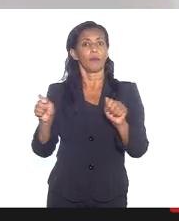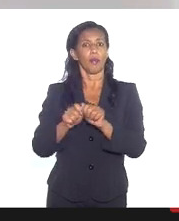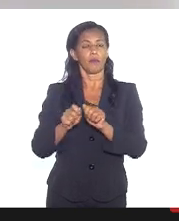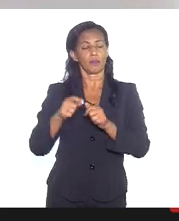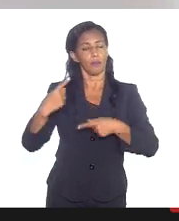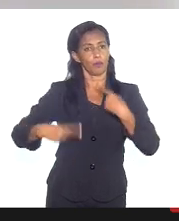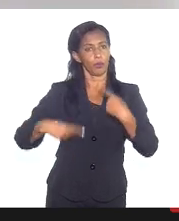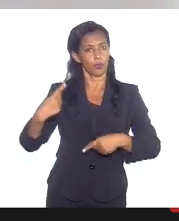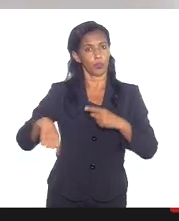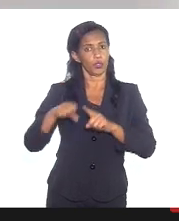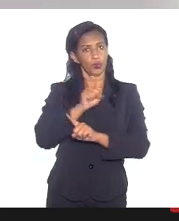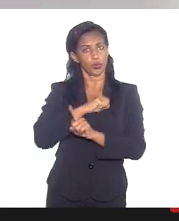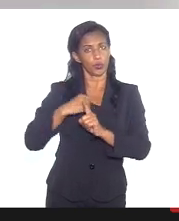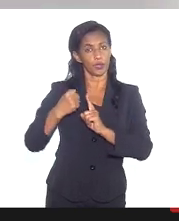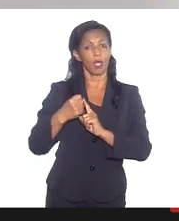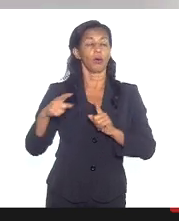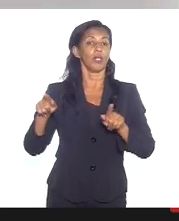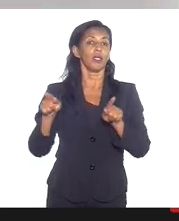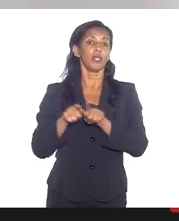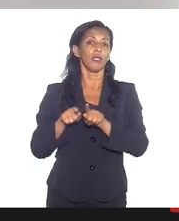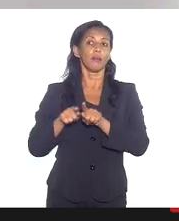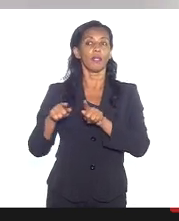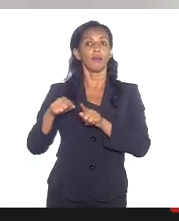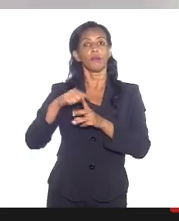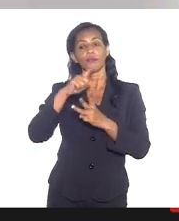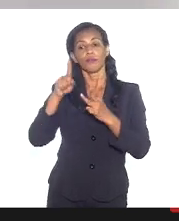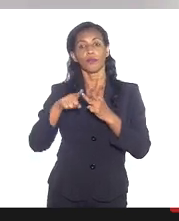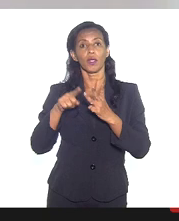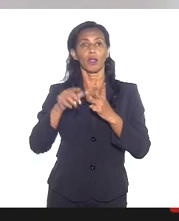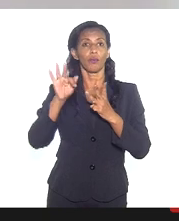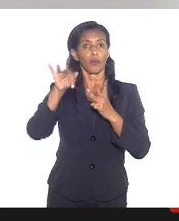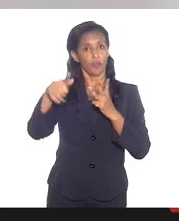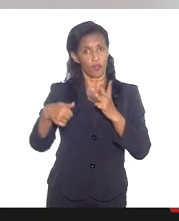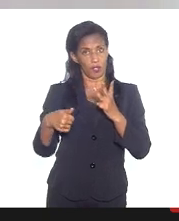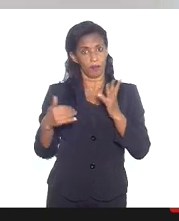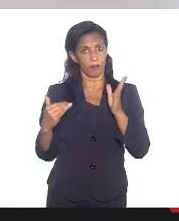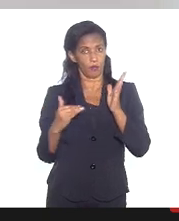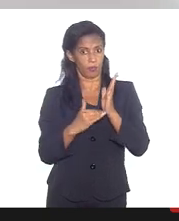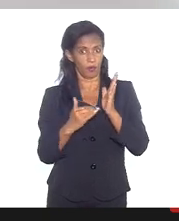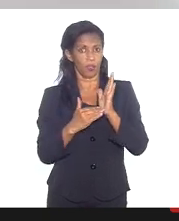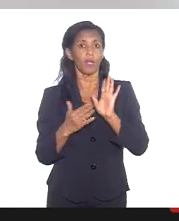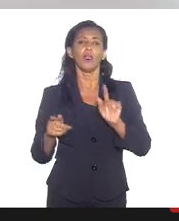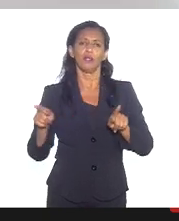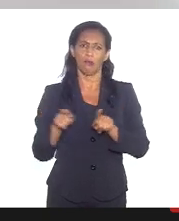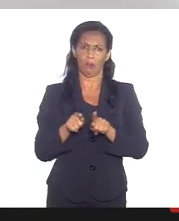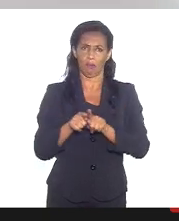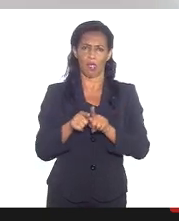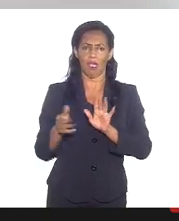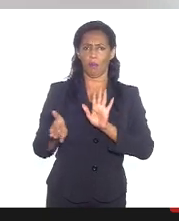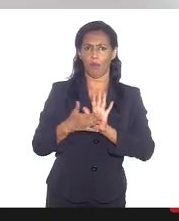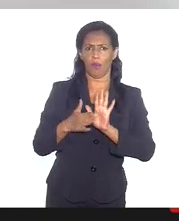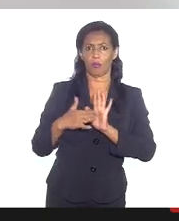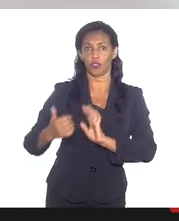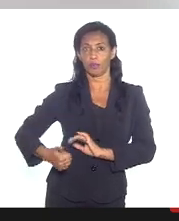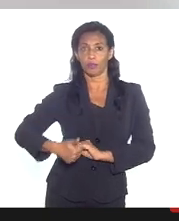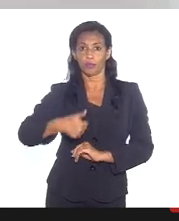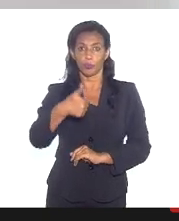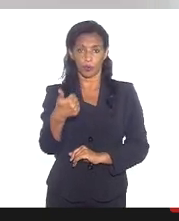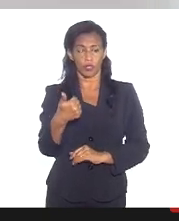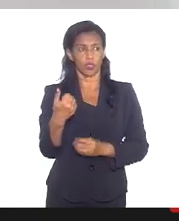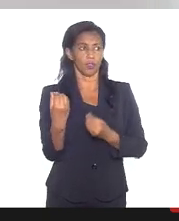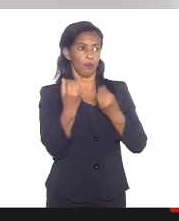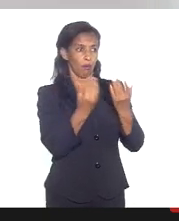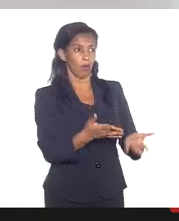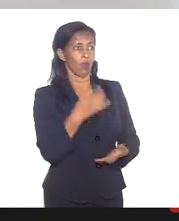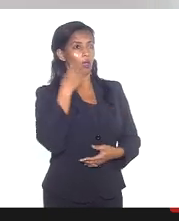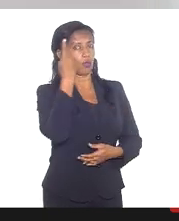políticas sociais. E, por fim, uma última parte da apresentação, que também é propositiva, né, trazendo aqui aos